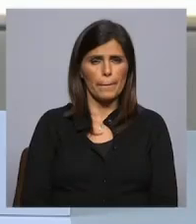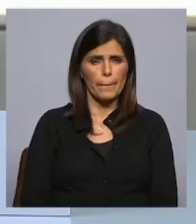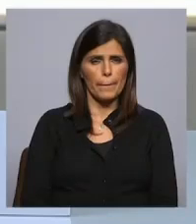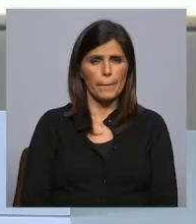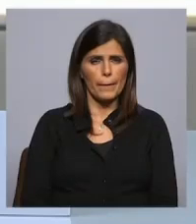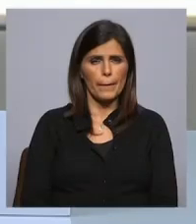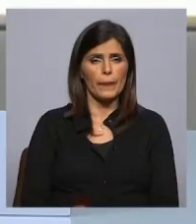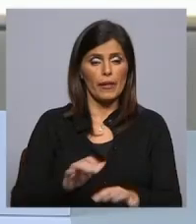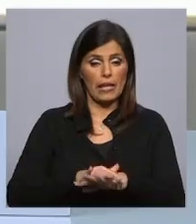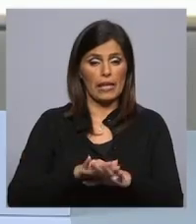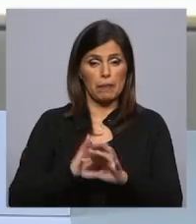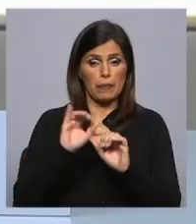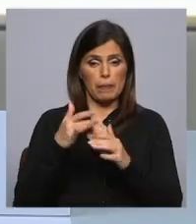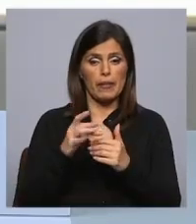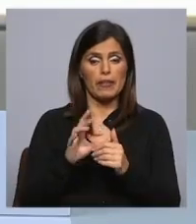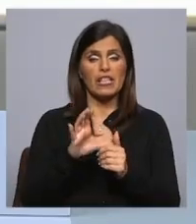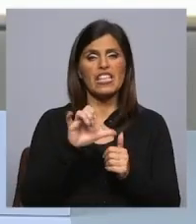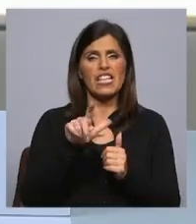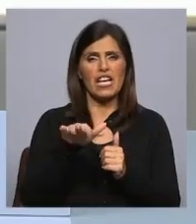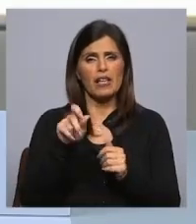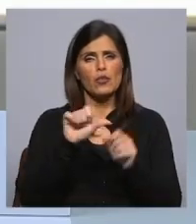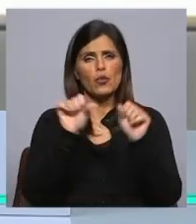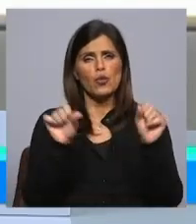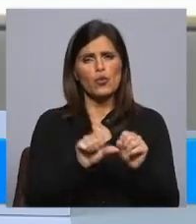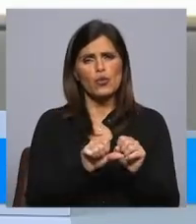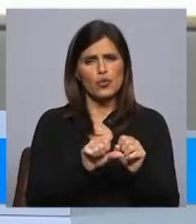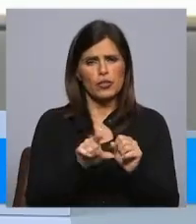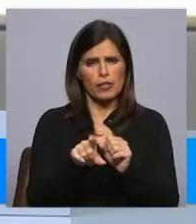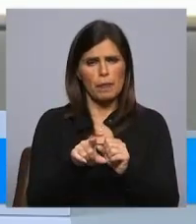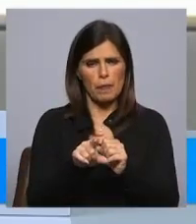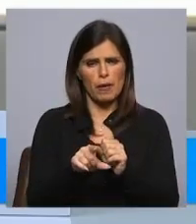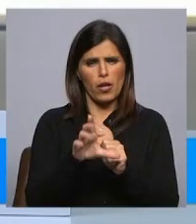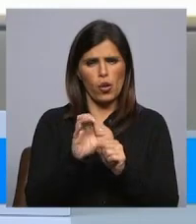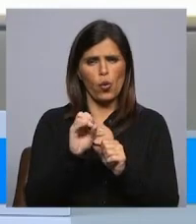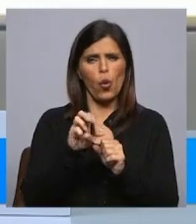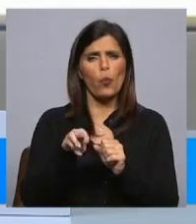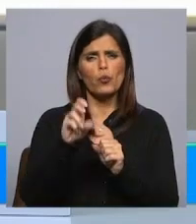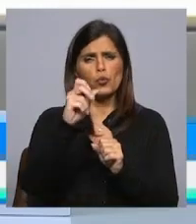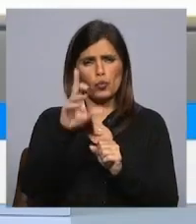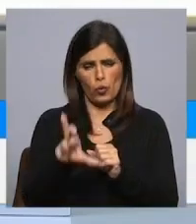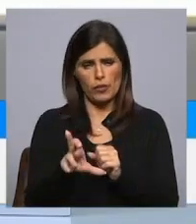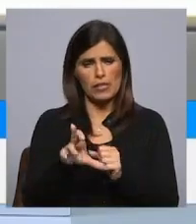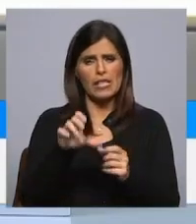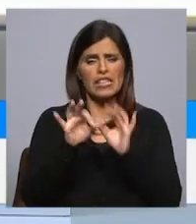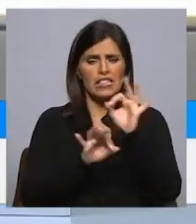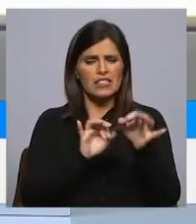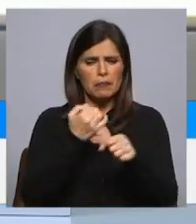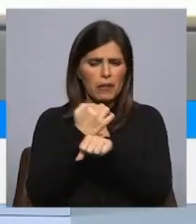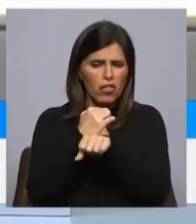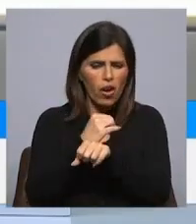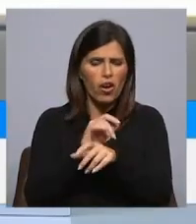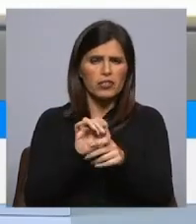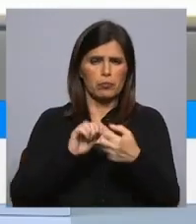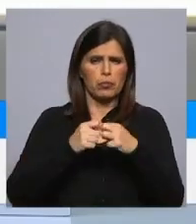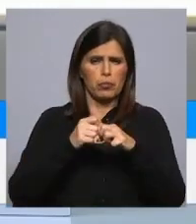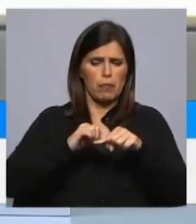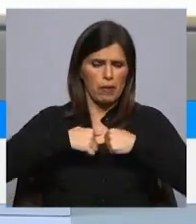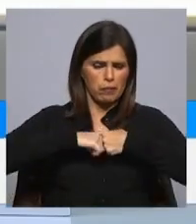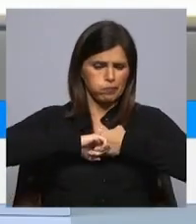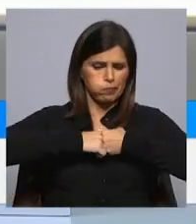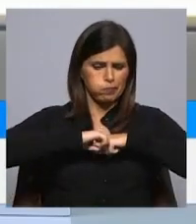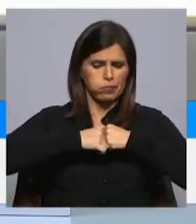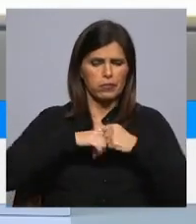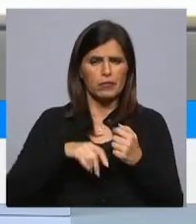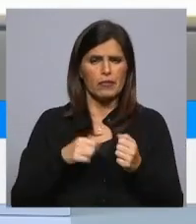É a primeira rede europeia de clínicas do sistema locomotor. Centra-se no tratamento de artroses e lesões das articulações incapacitantes